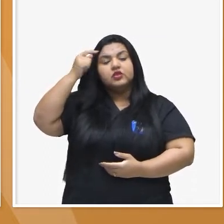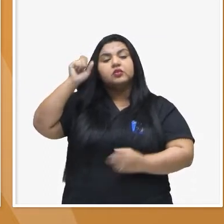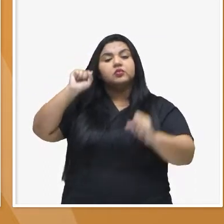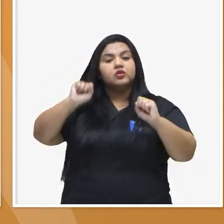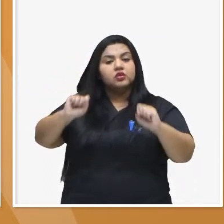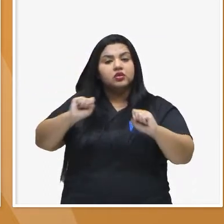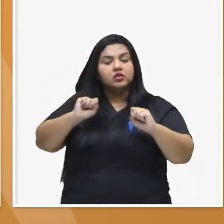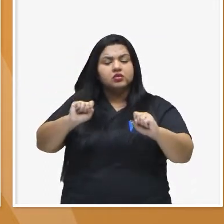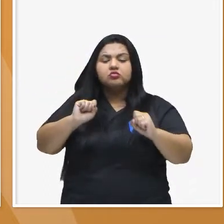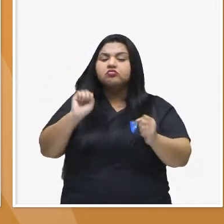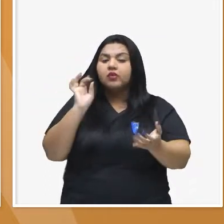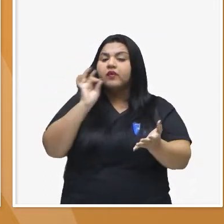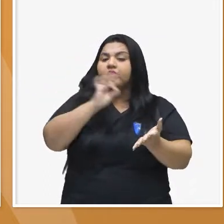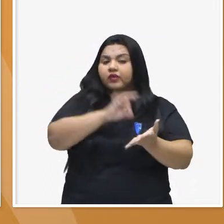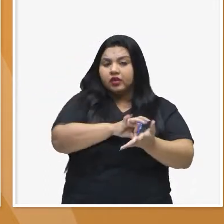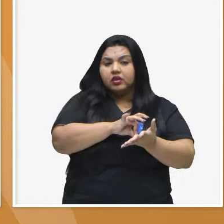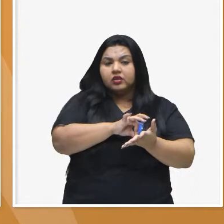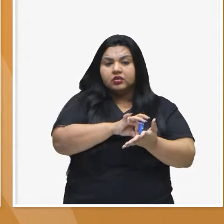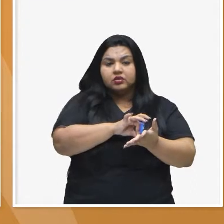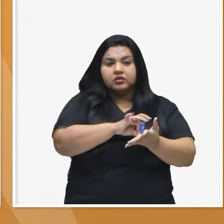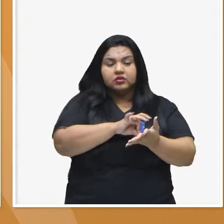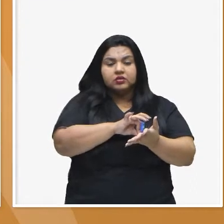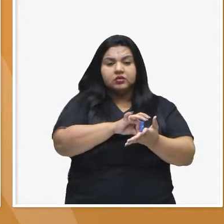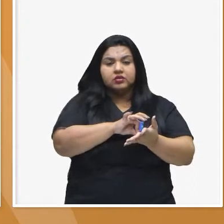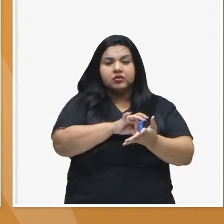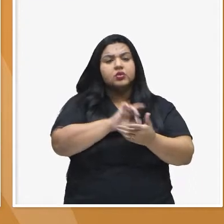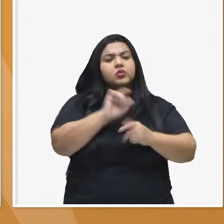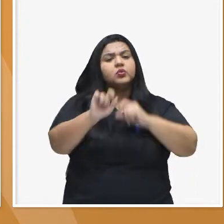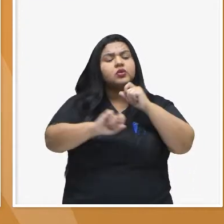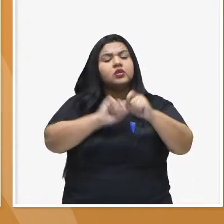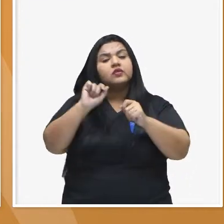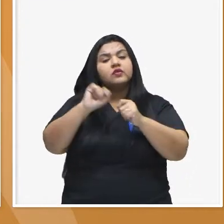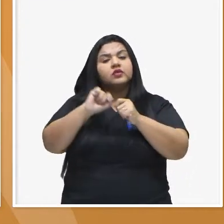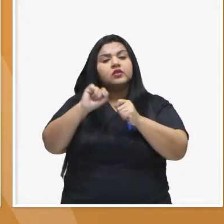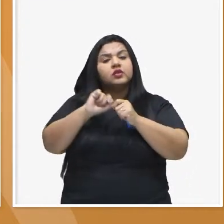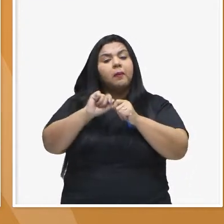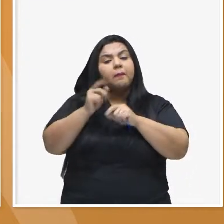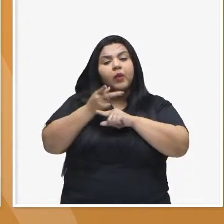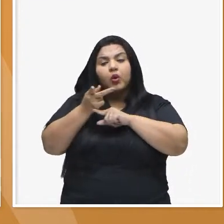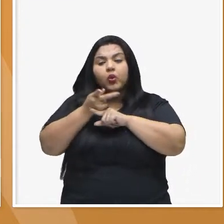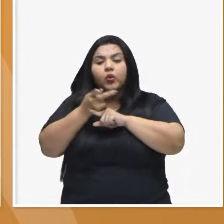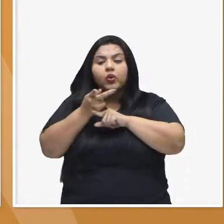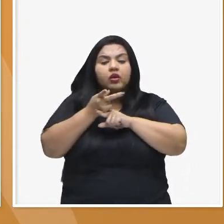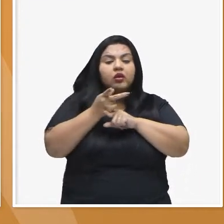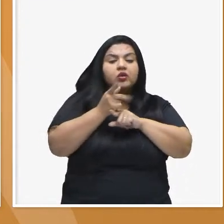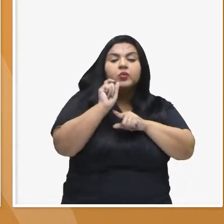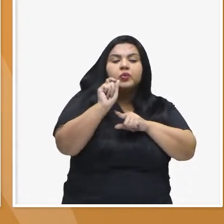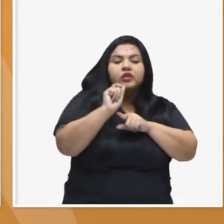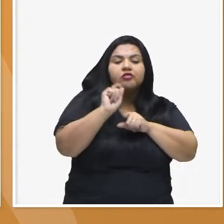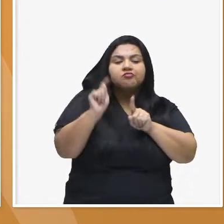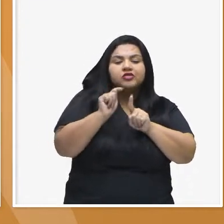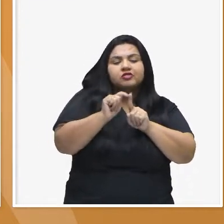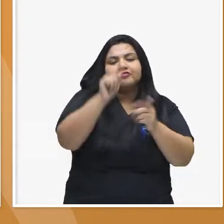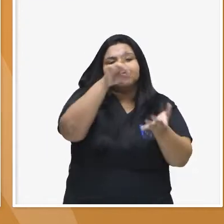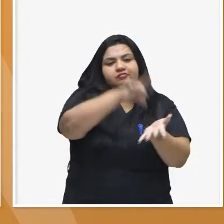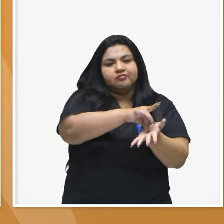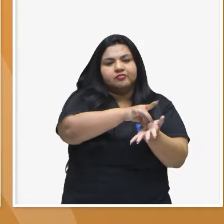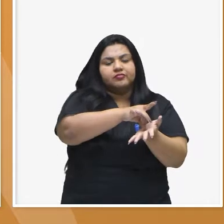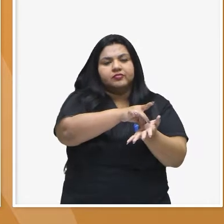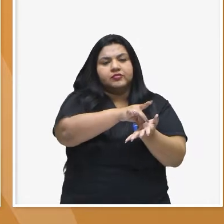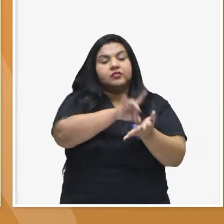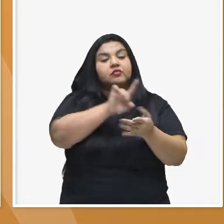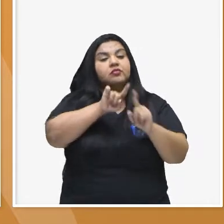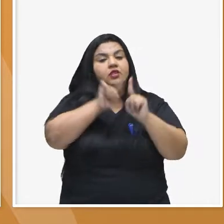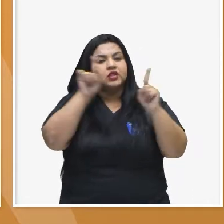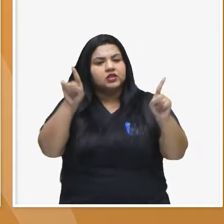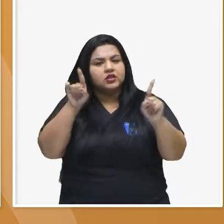uma verdade. E o que ele está fazendo? Ele está procurando a verdade, né? Então, só que quando